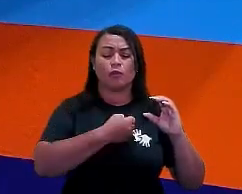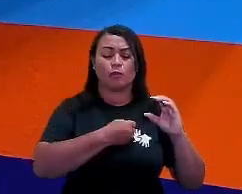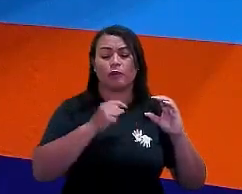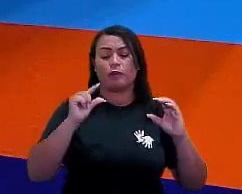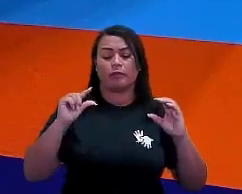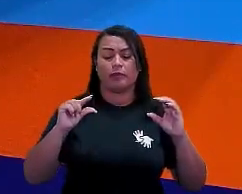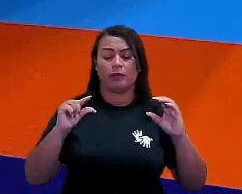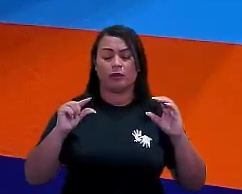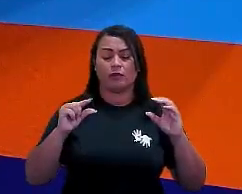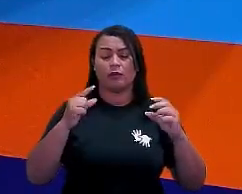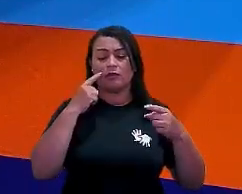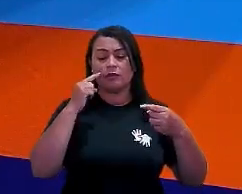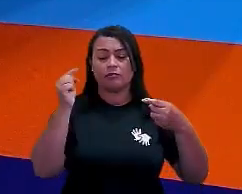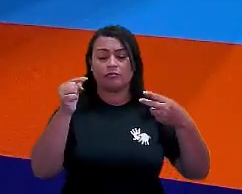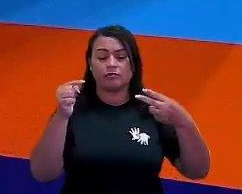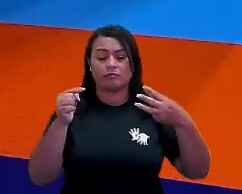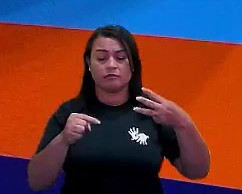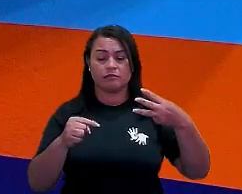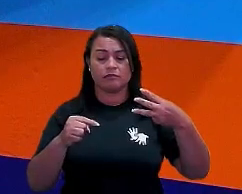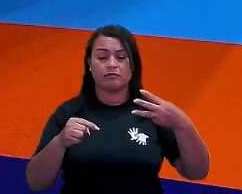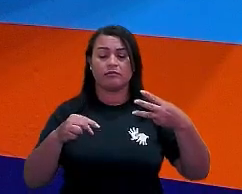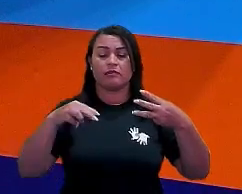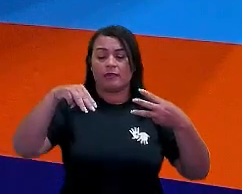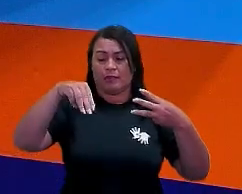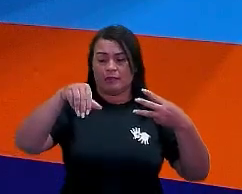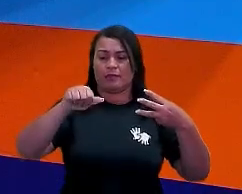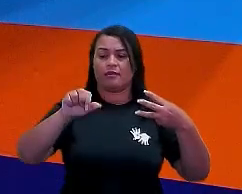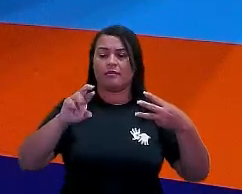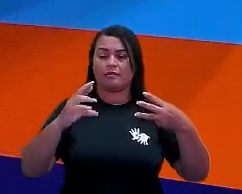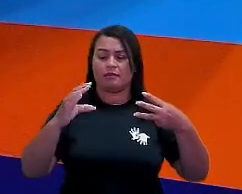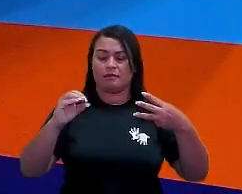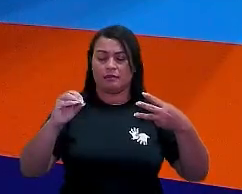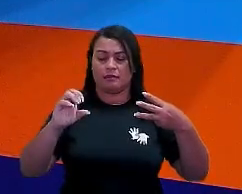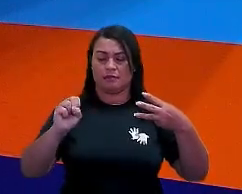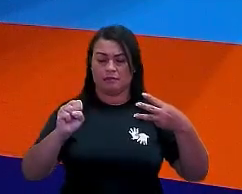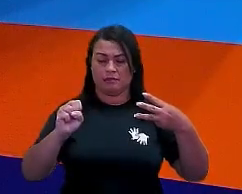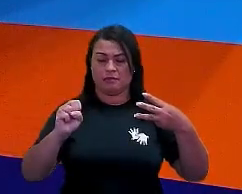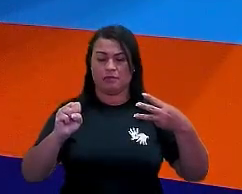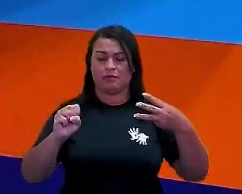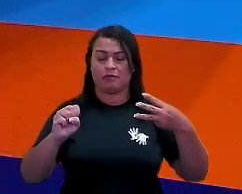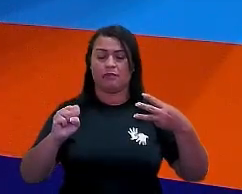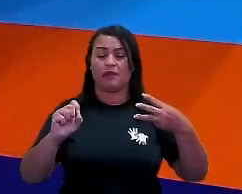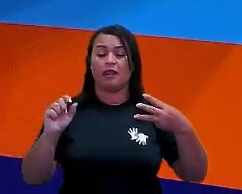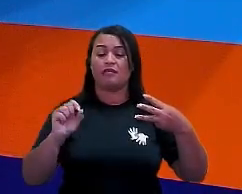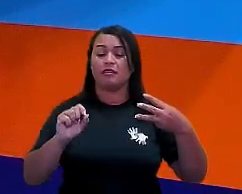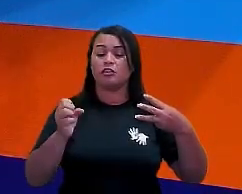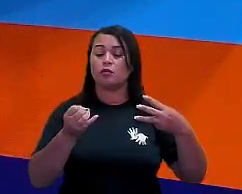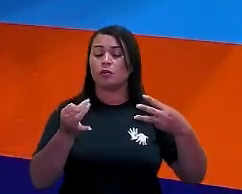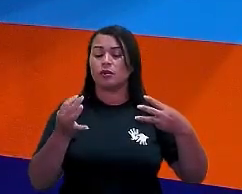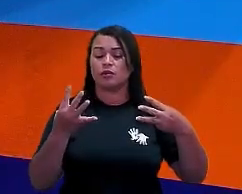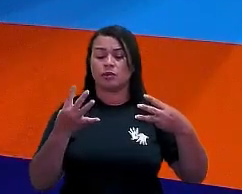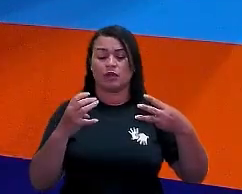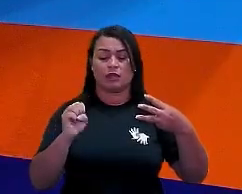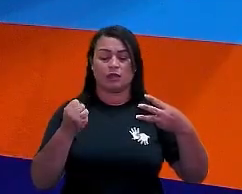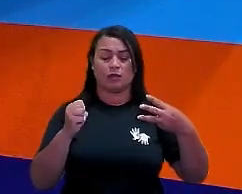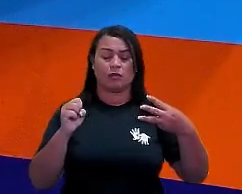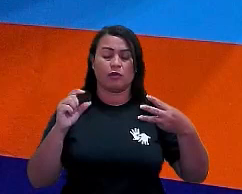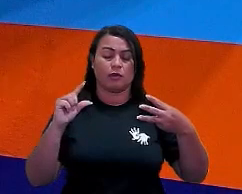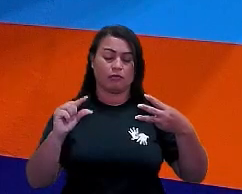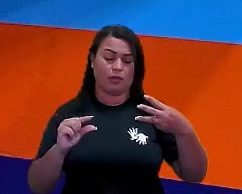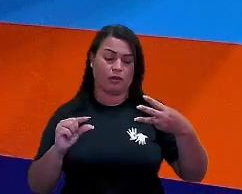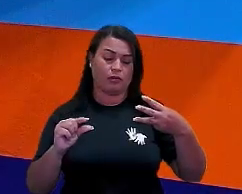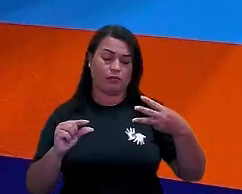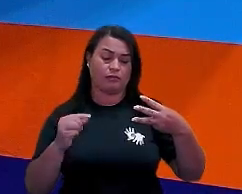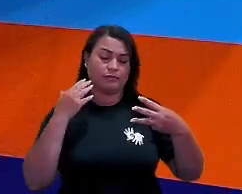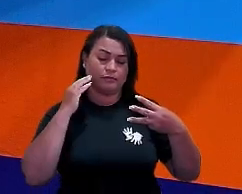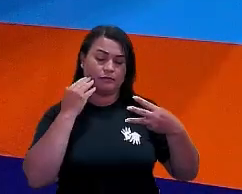menor. Qual é o número menor aqui? É o de Marcos. Então, Marcos fez 48 pontos, ele fez